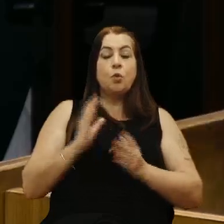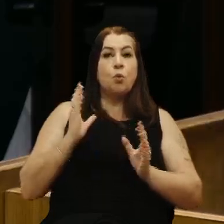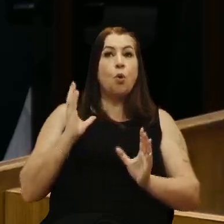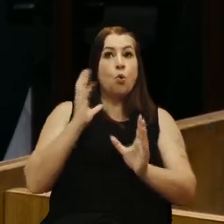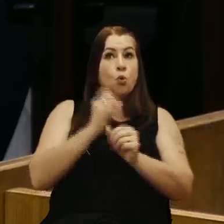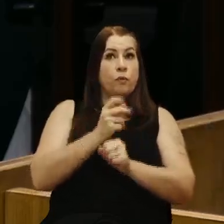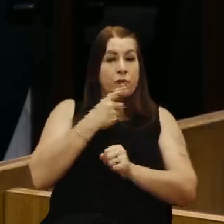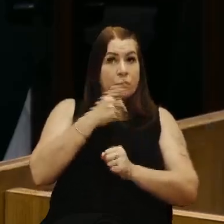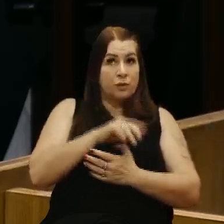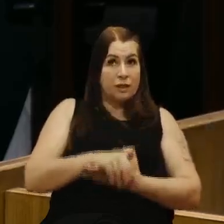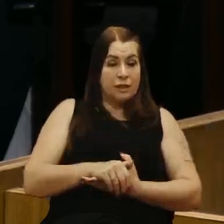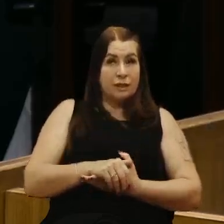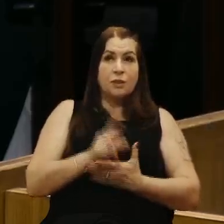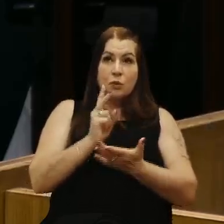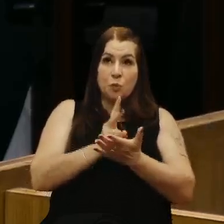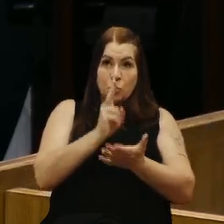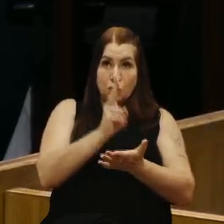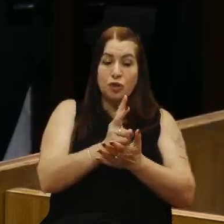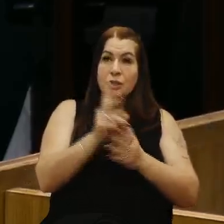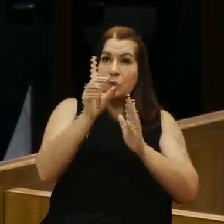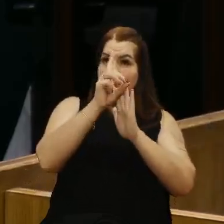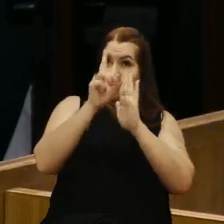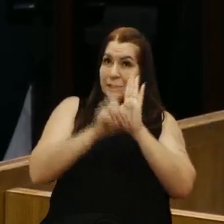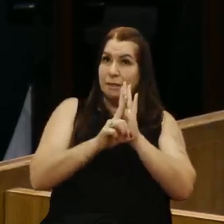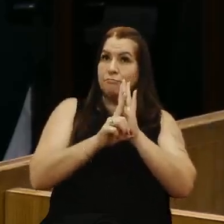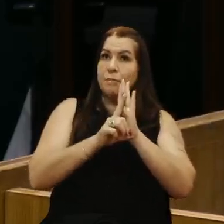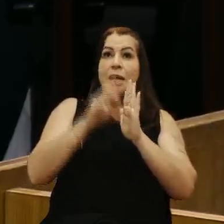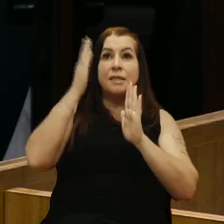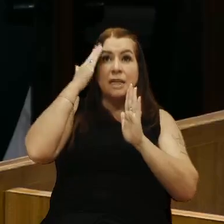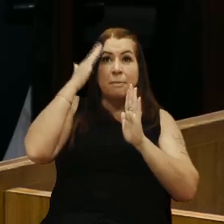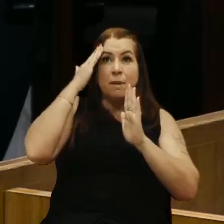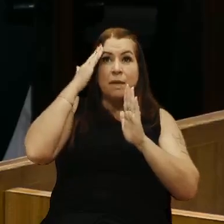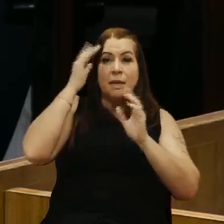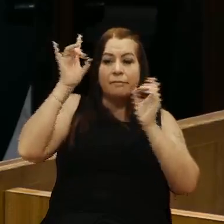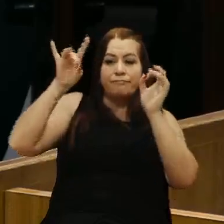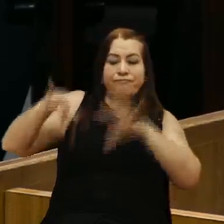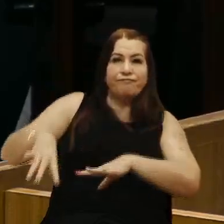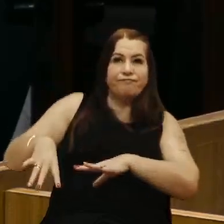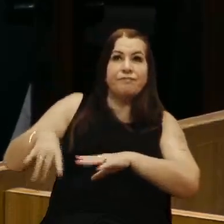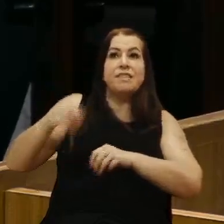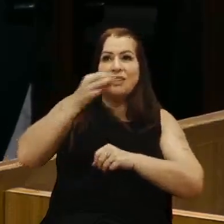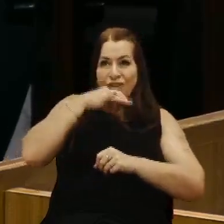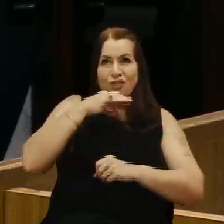dizendo que manter esse decreto é saber que a evasão em